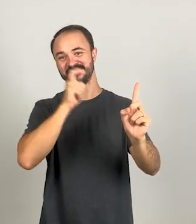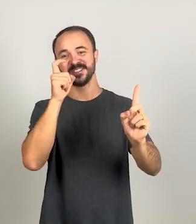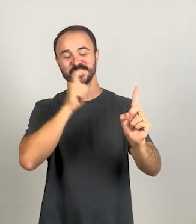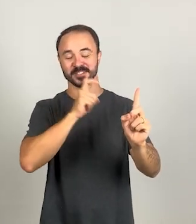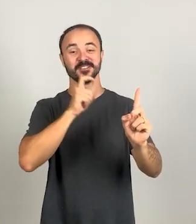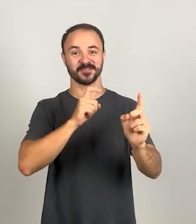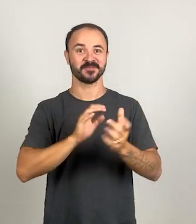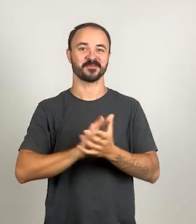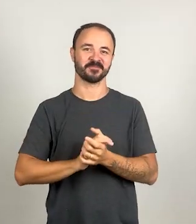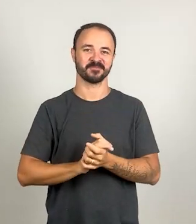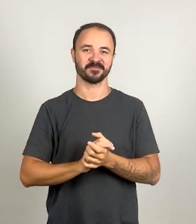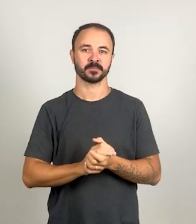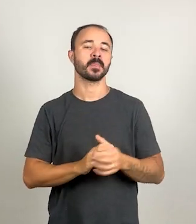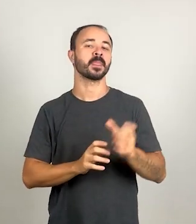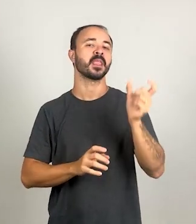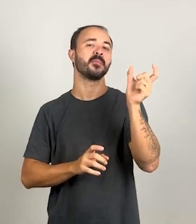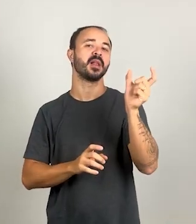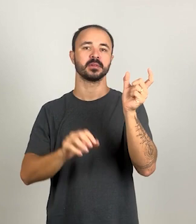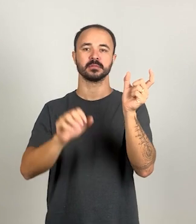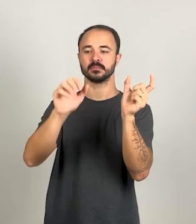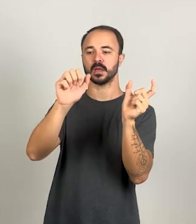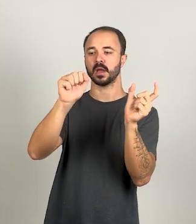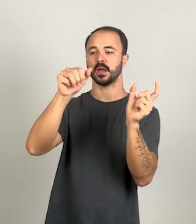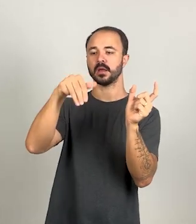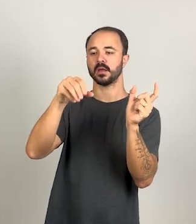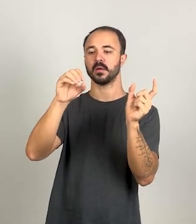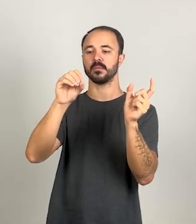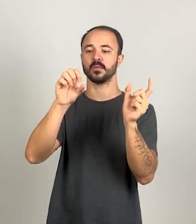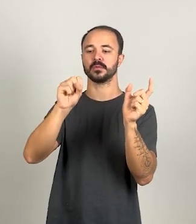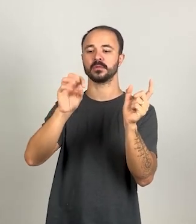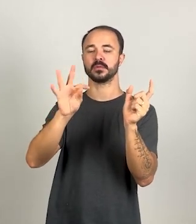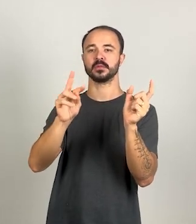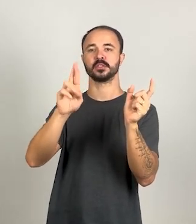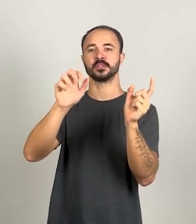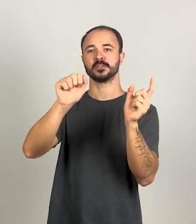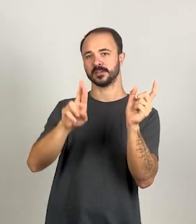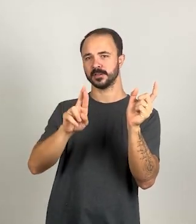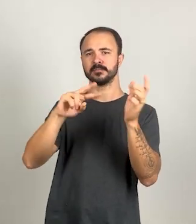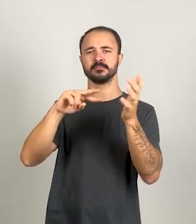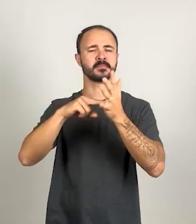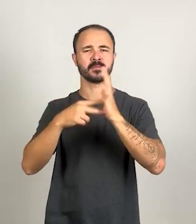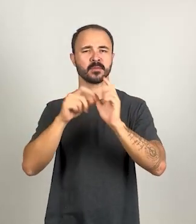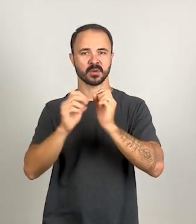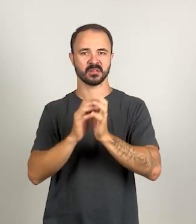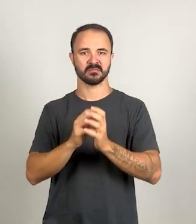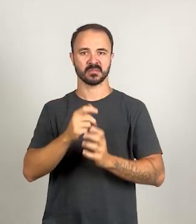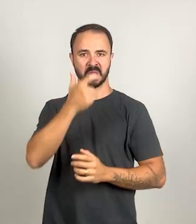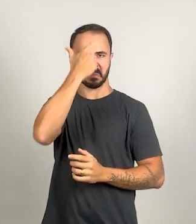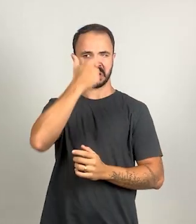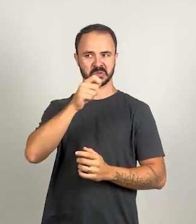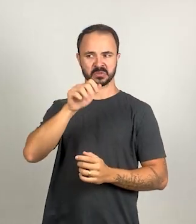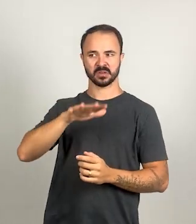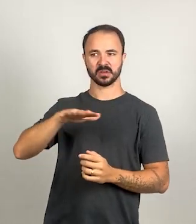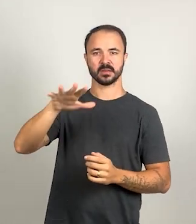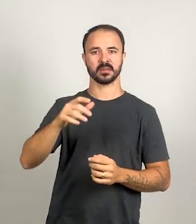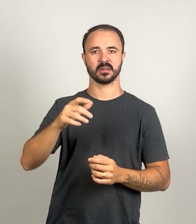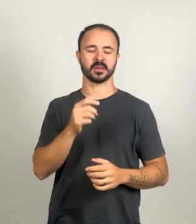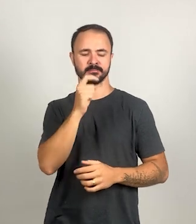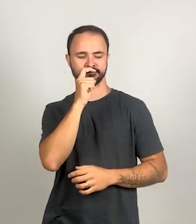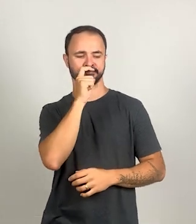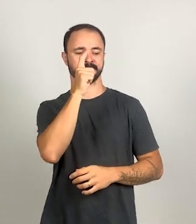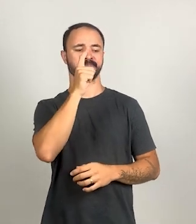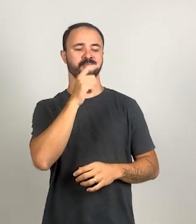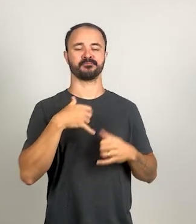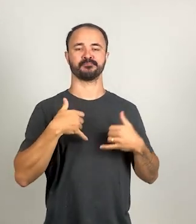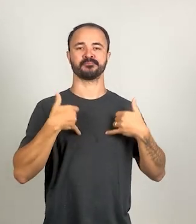ou amostrado que é aquela pessoa que gosta de se exibir só quer ser a gente usa